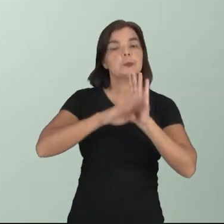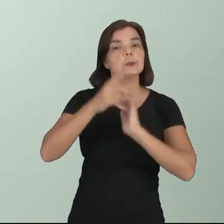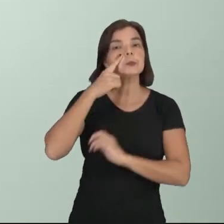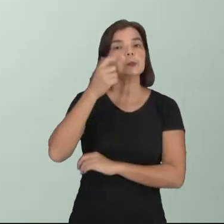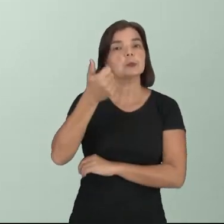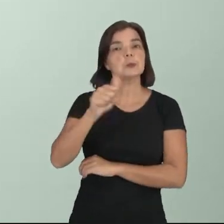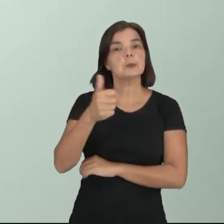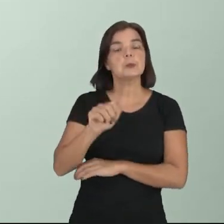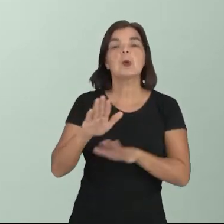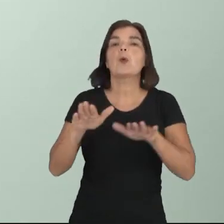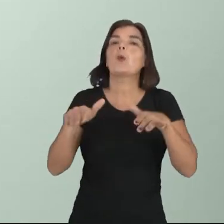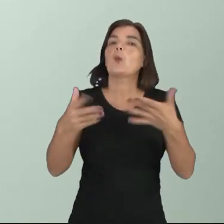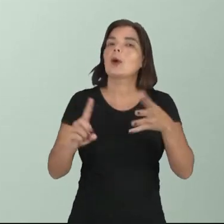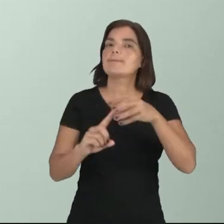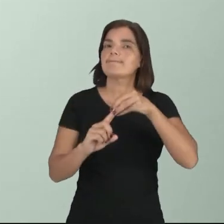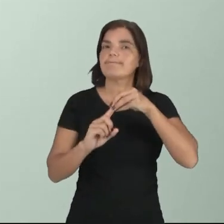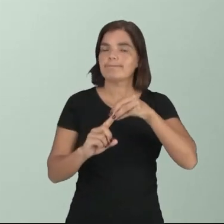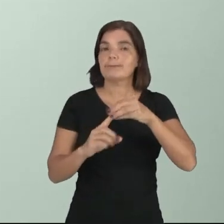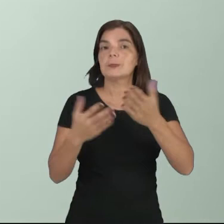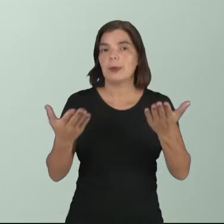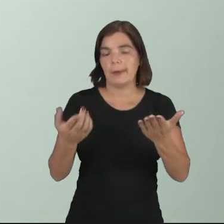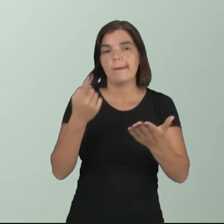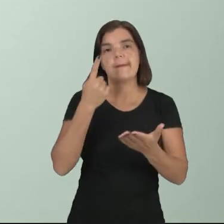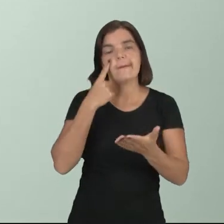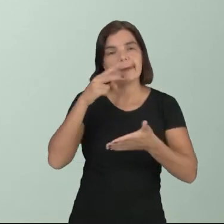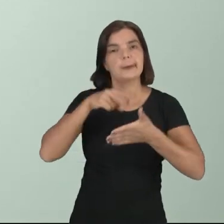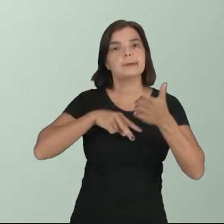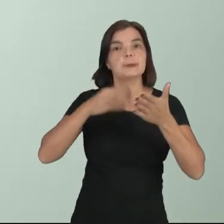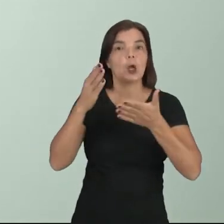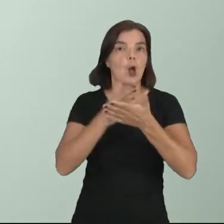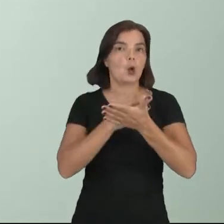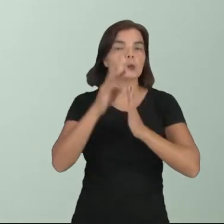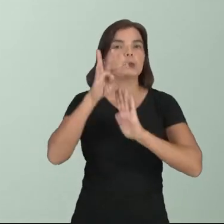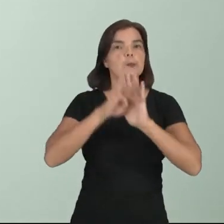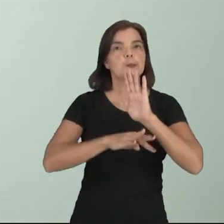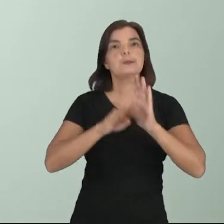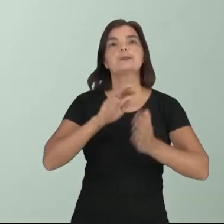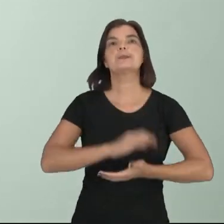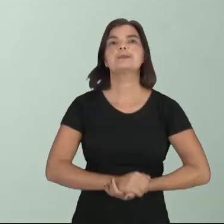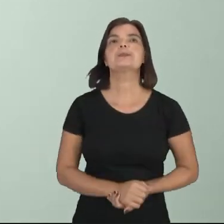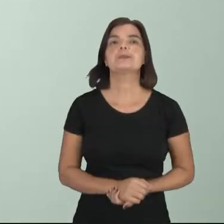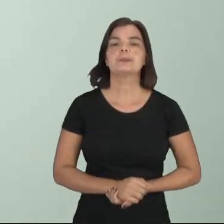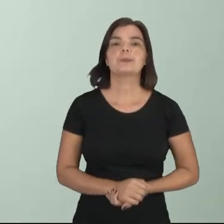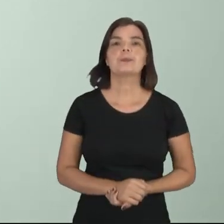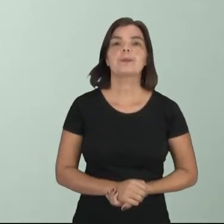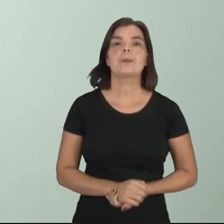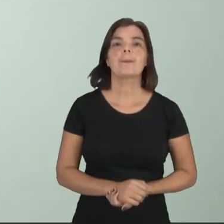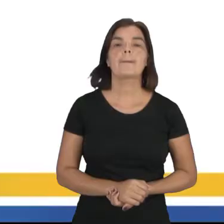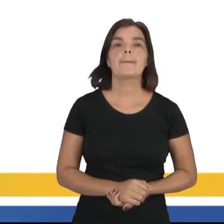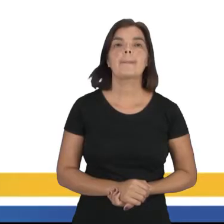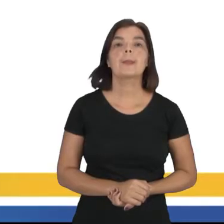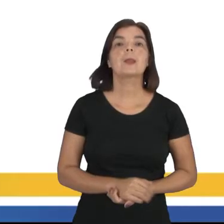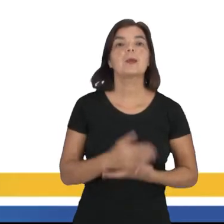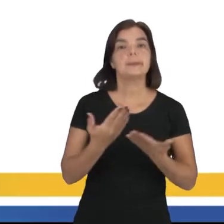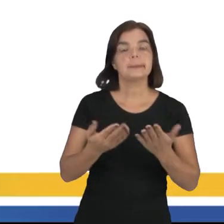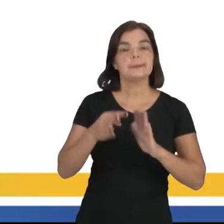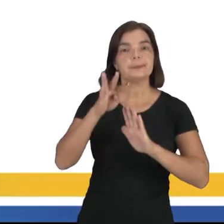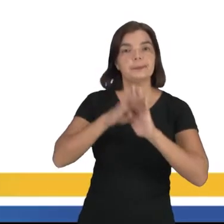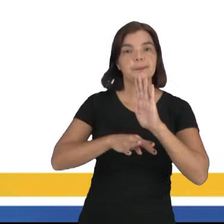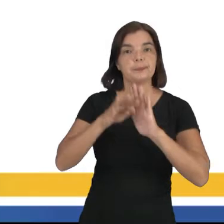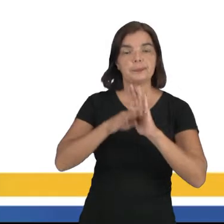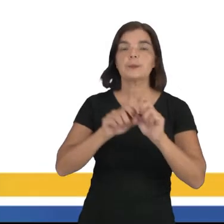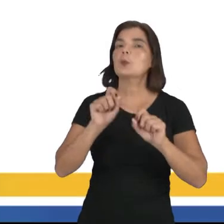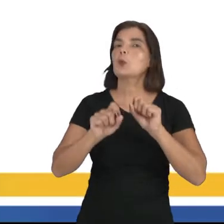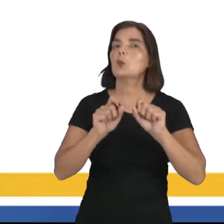e verificar quais são as intenções dela. Daí nós vamos ler alguns textos. Olha só, gente, o